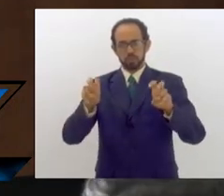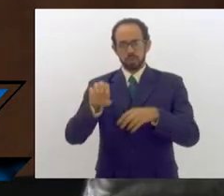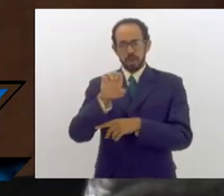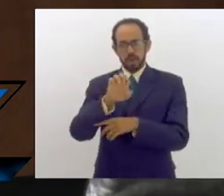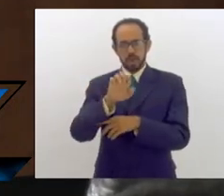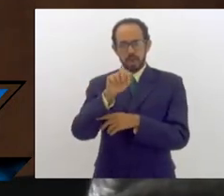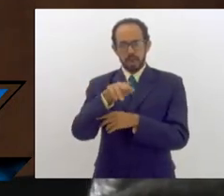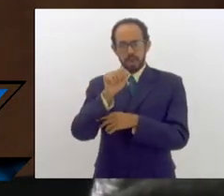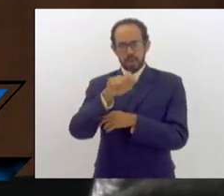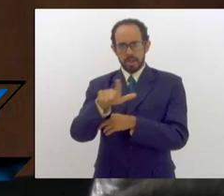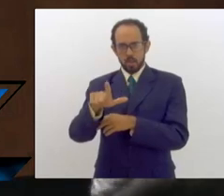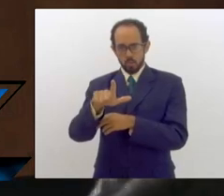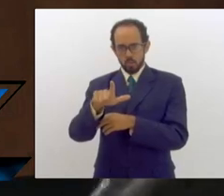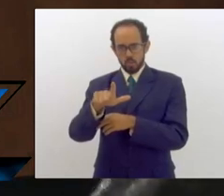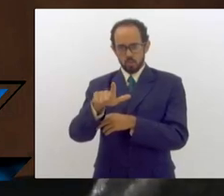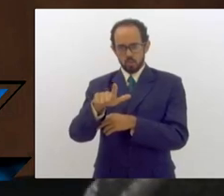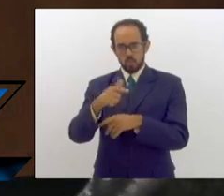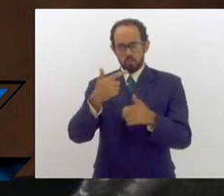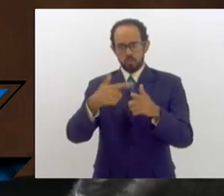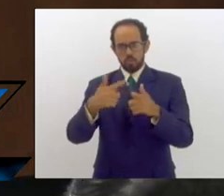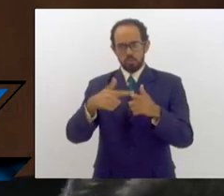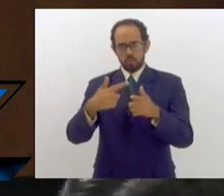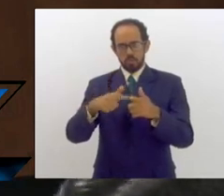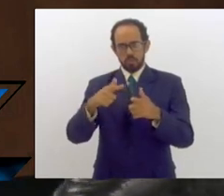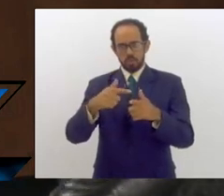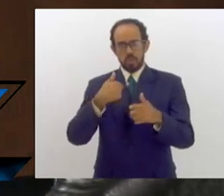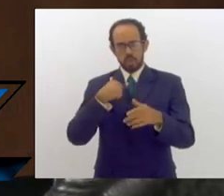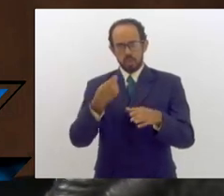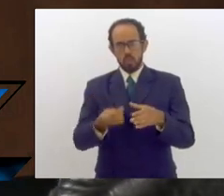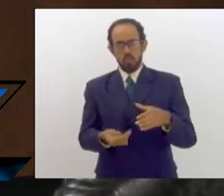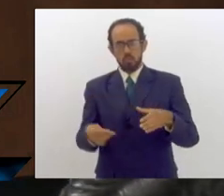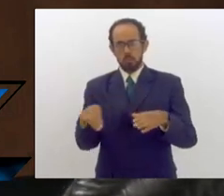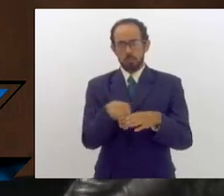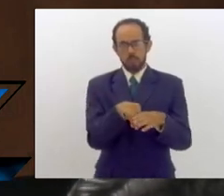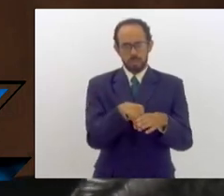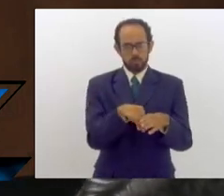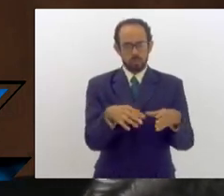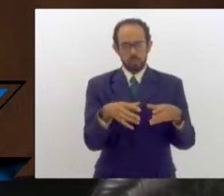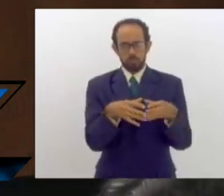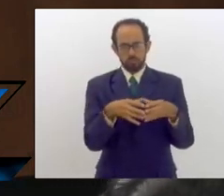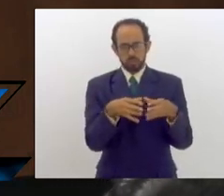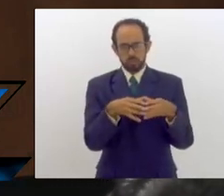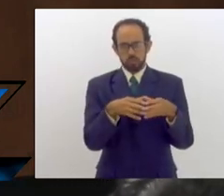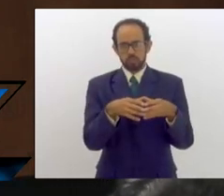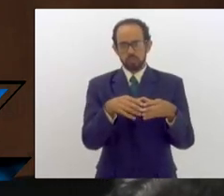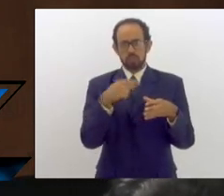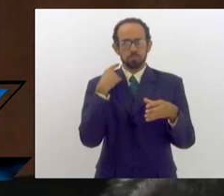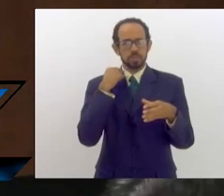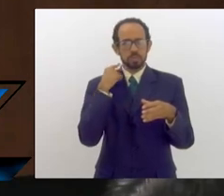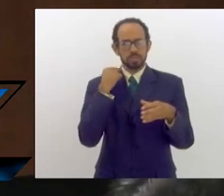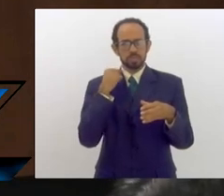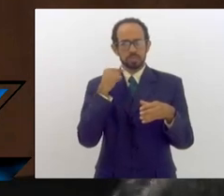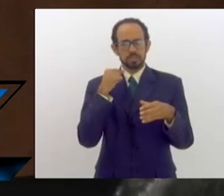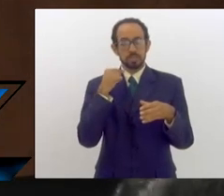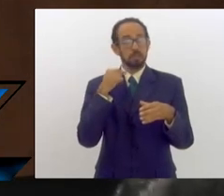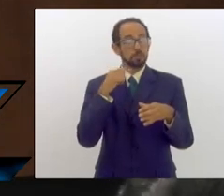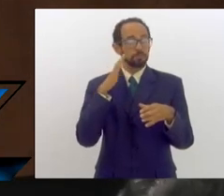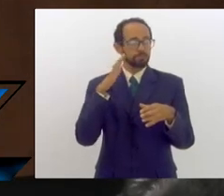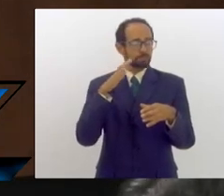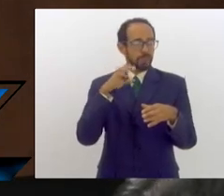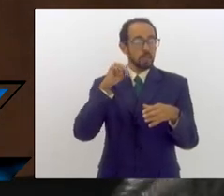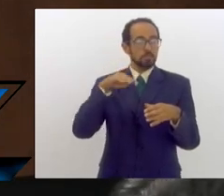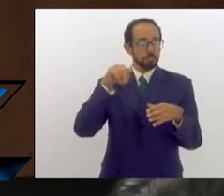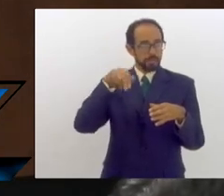e com o membro da comissão de Minas e energia queria me colocar à disposição nós de Maricá talvez como